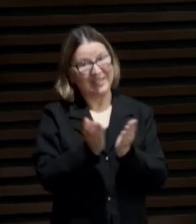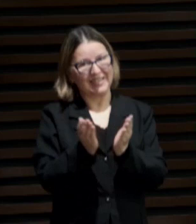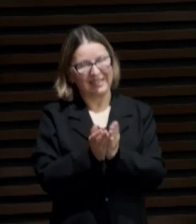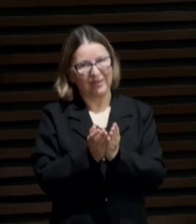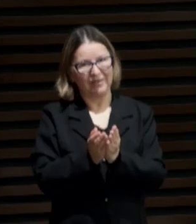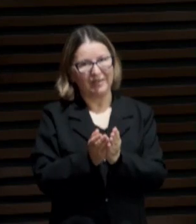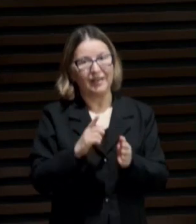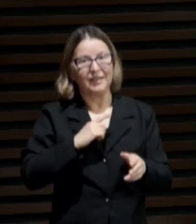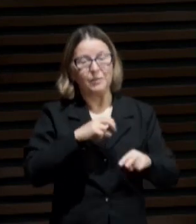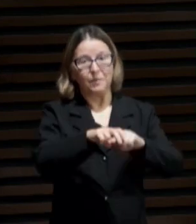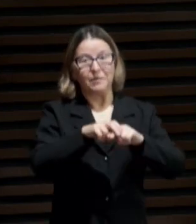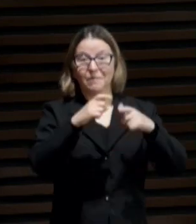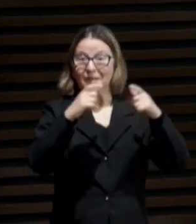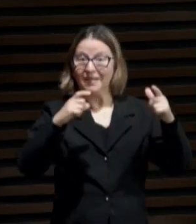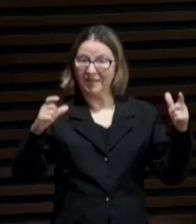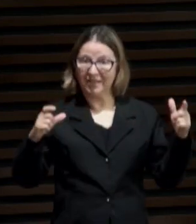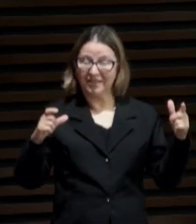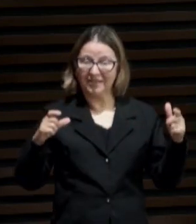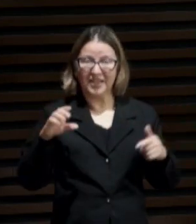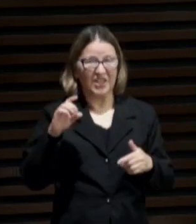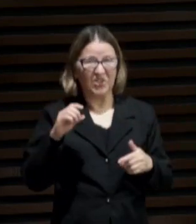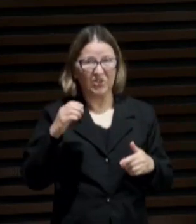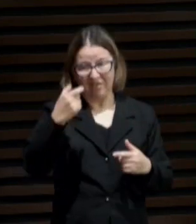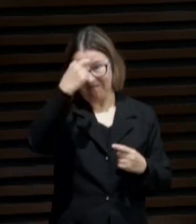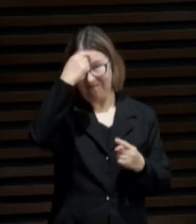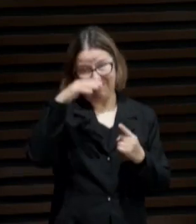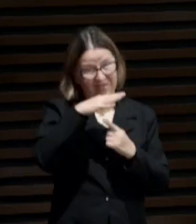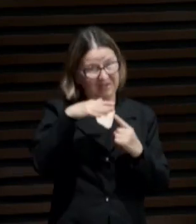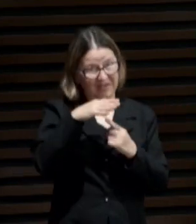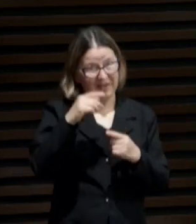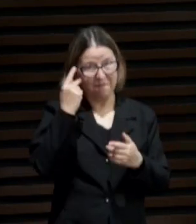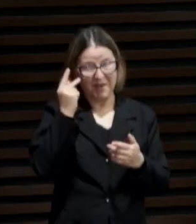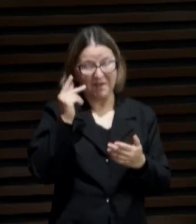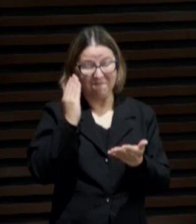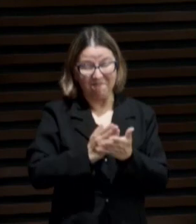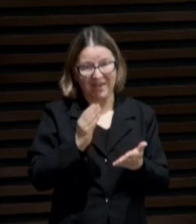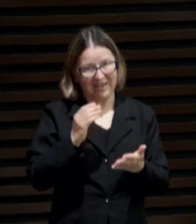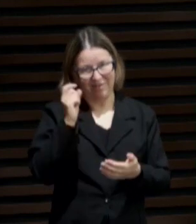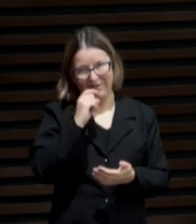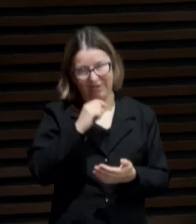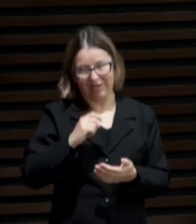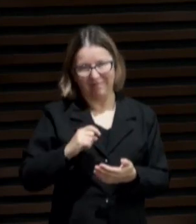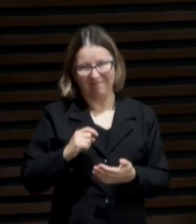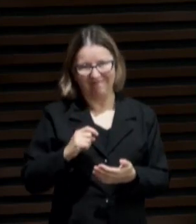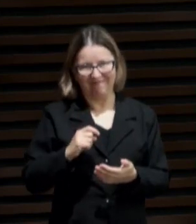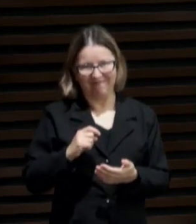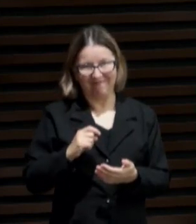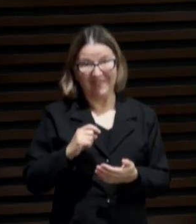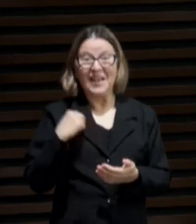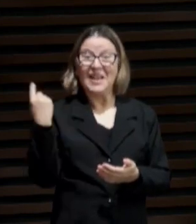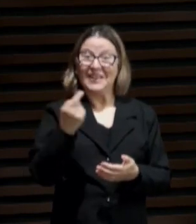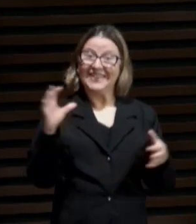maior do que a simples moralidade para deixar a mentira. Fomos reconciliados